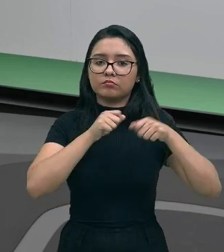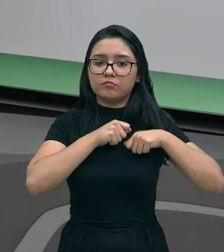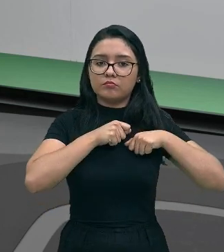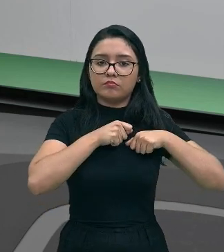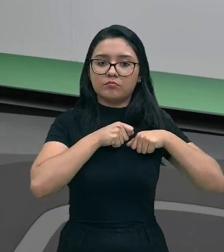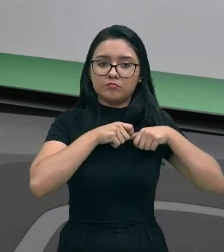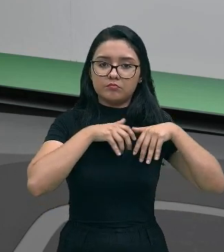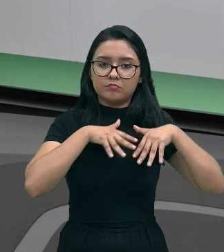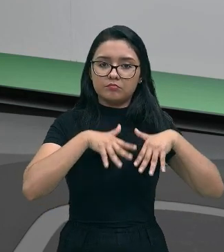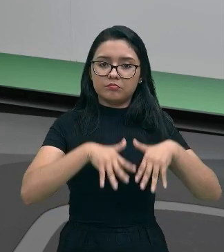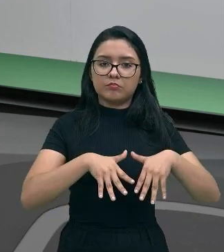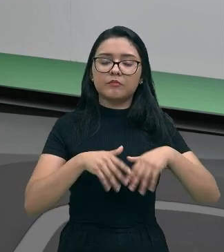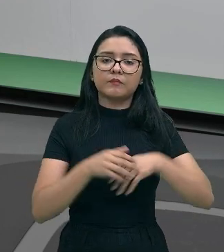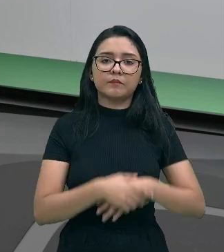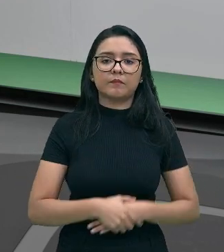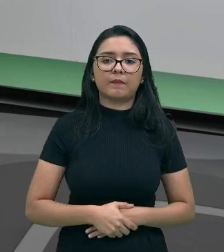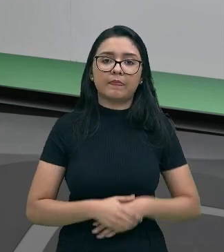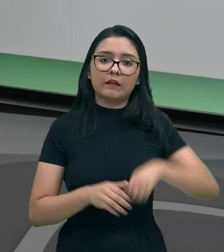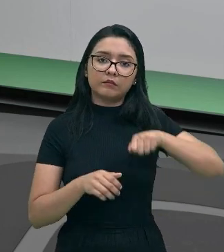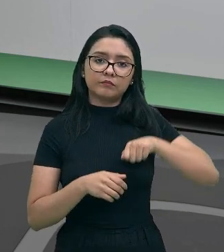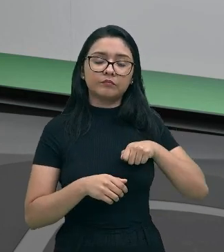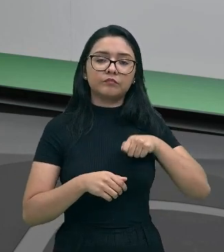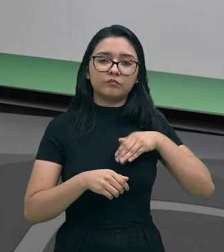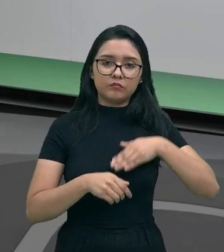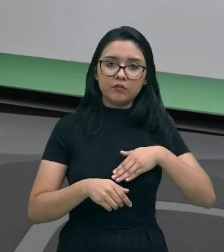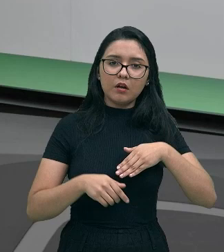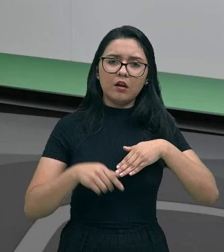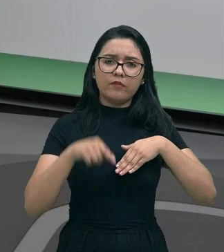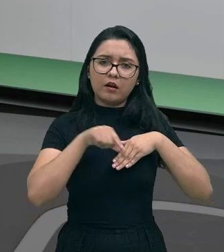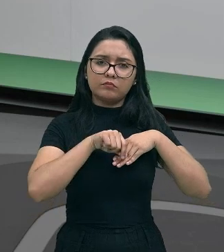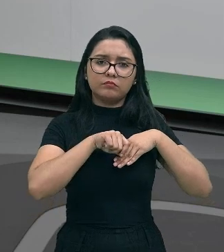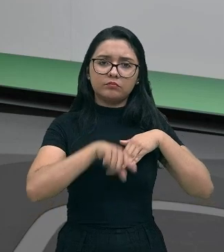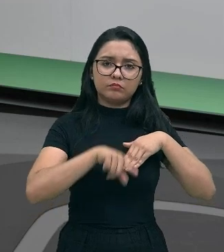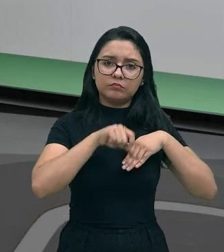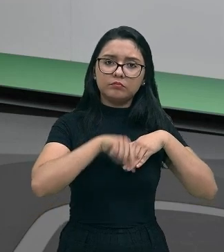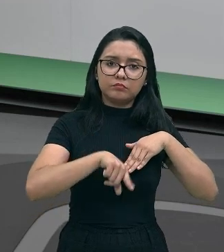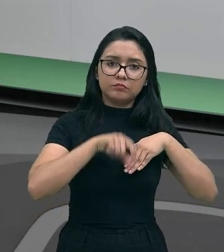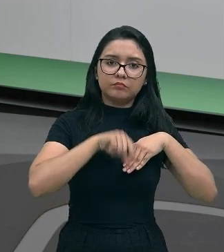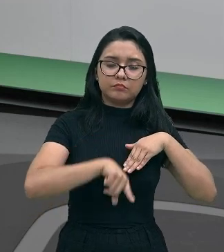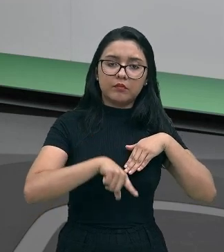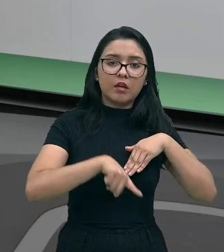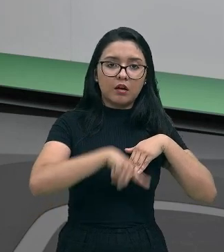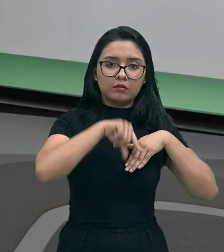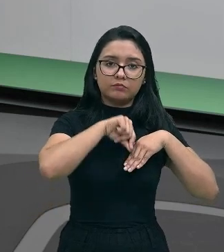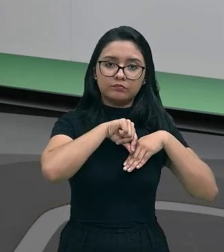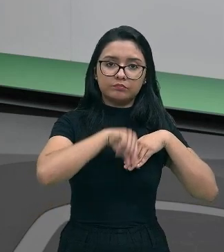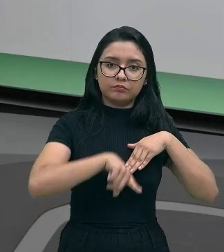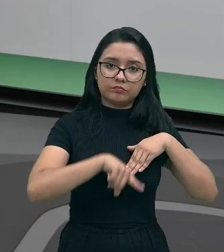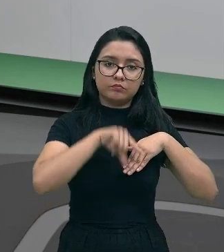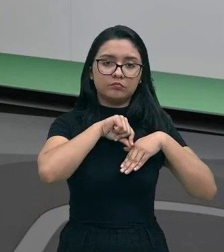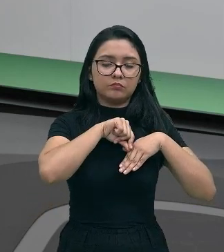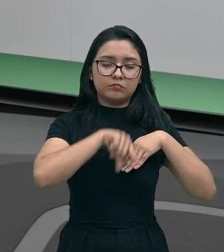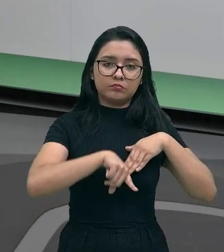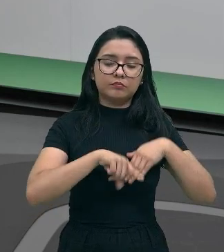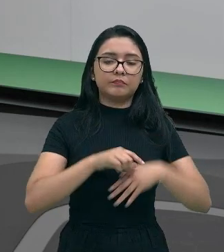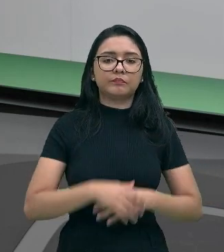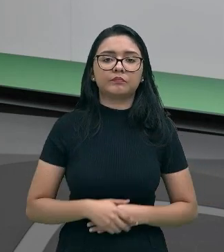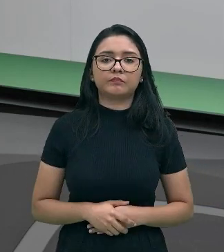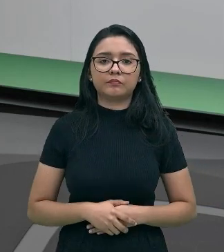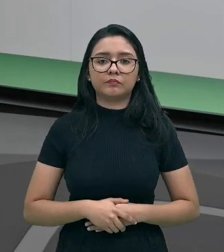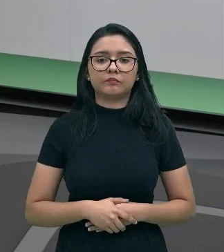está sendo enviado para o ventrículo direito e ele vai ser enviado para os pulmões, né? Você pode ver que quando o ventrículo